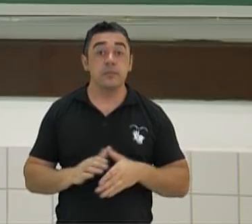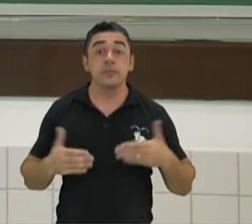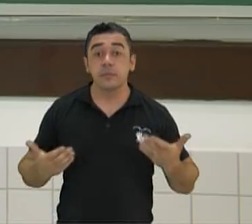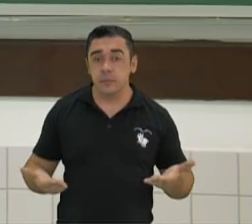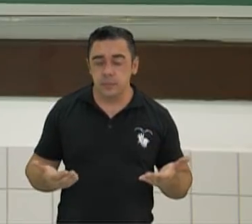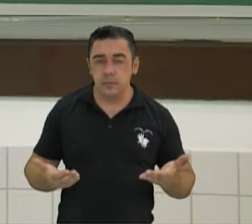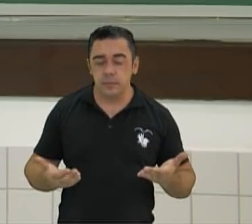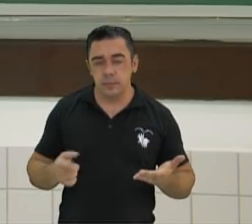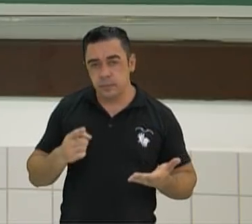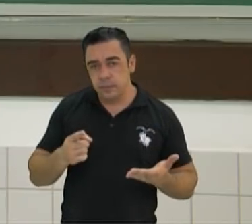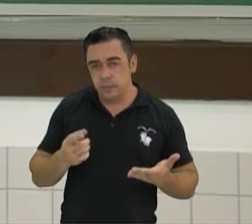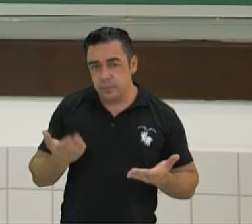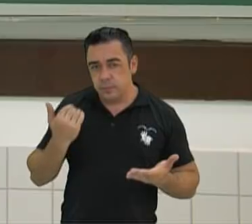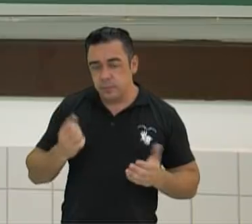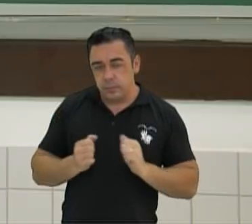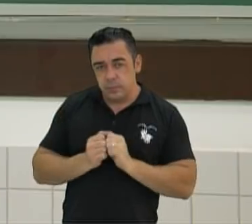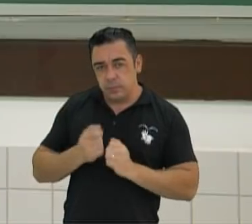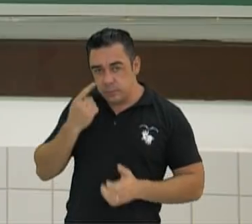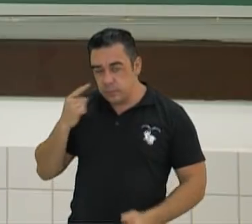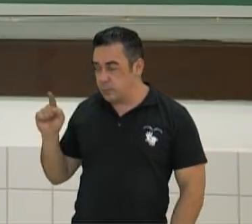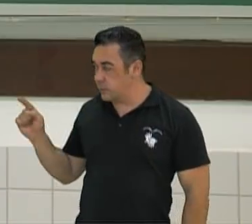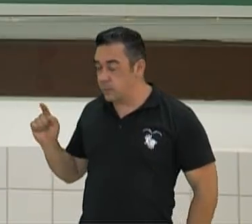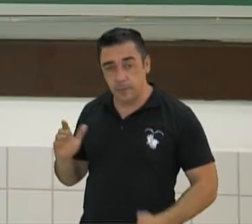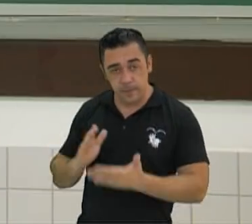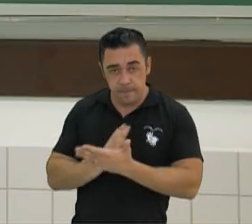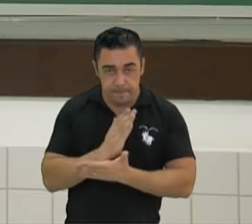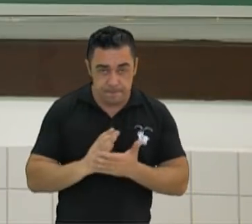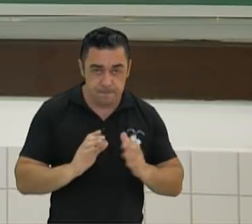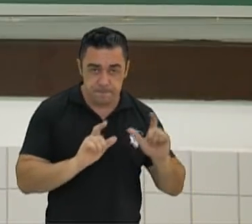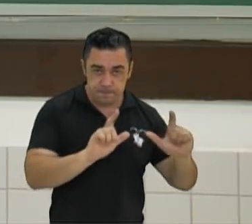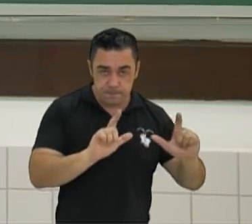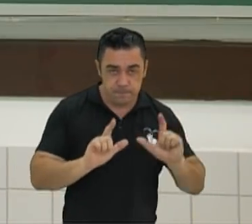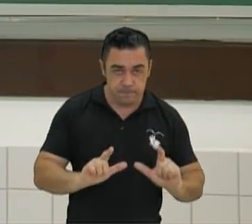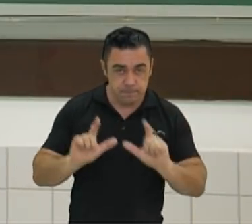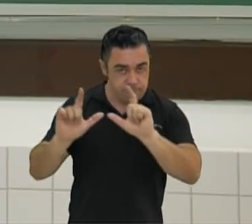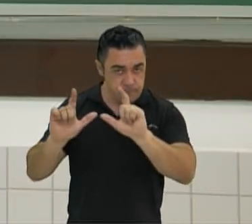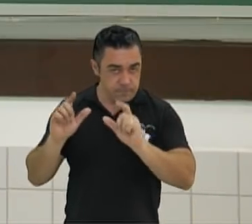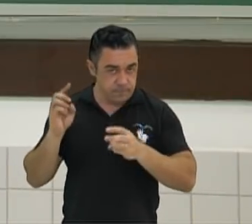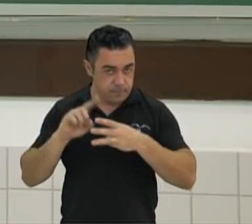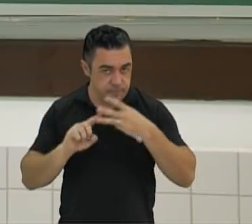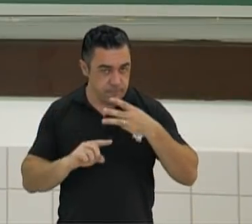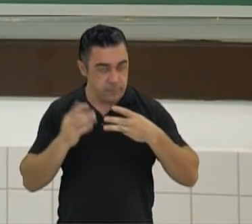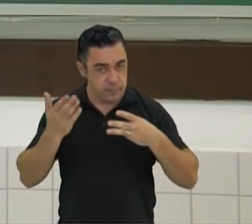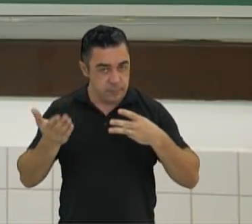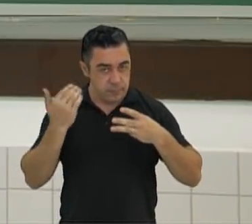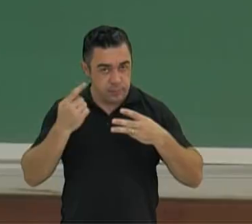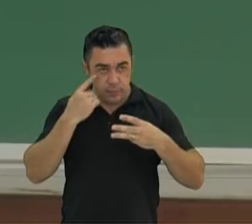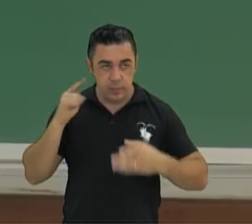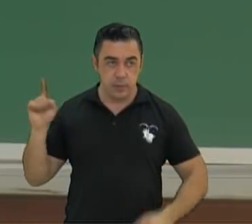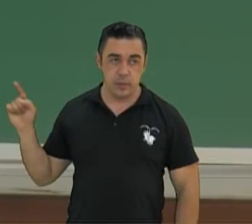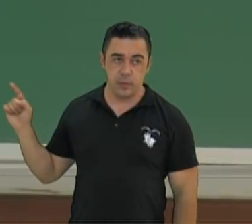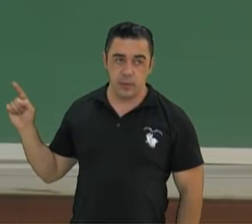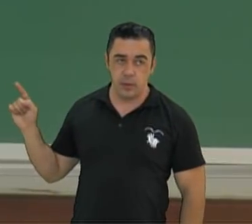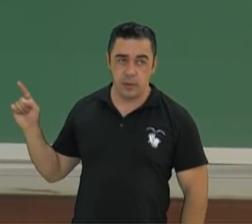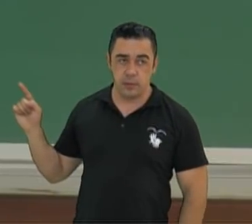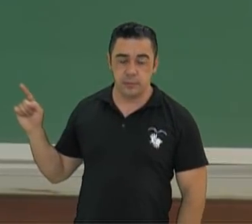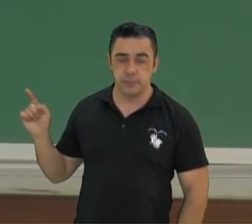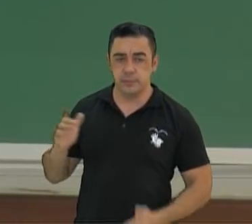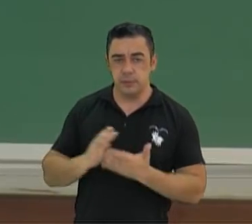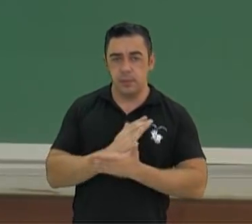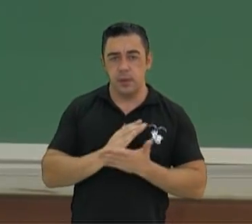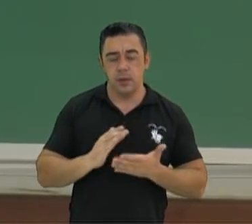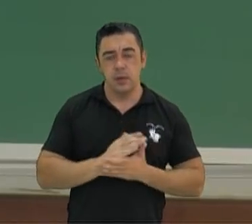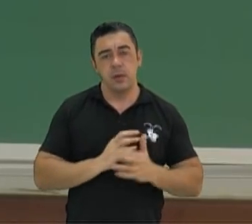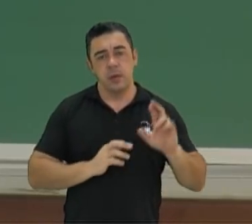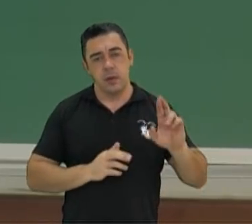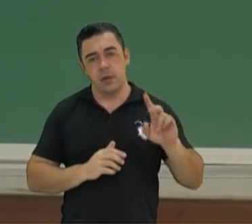E aí, vamos juntos então? Separaram tudo certinho? Vamos juntos corrigir. Olha aqui, ó. Se eu separar, eu